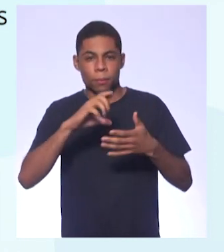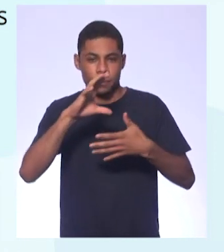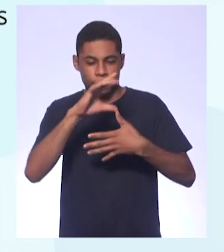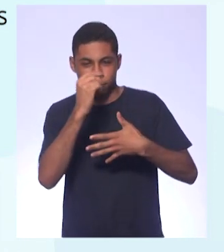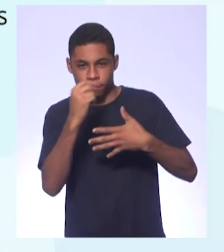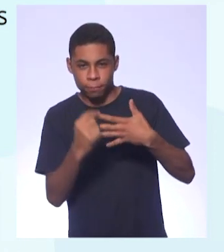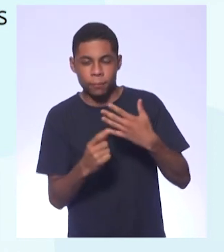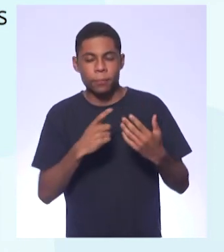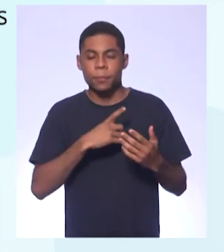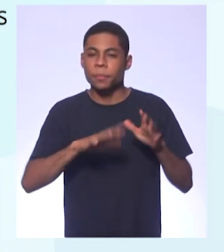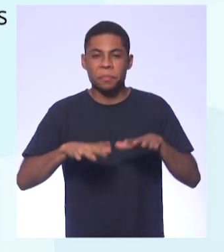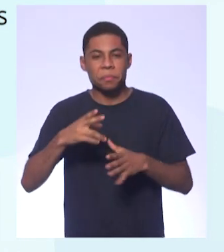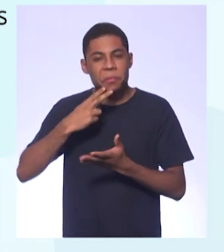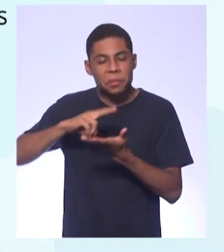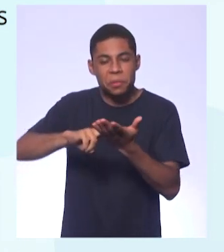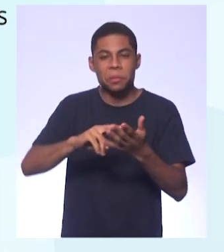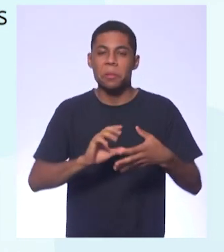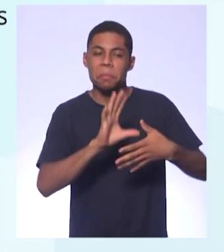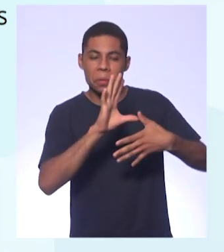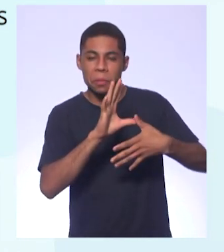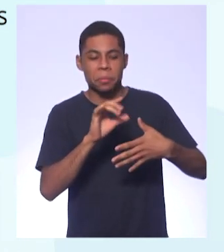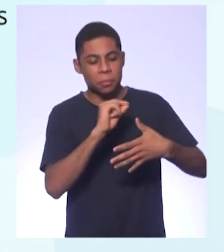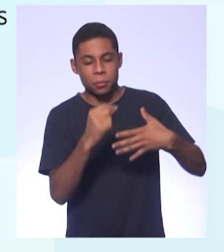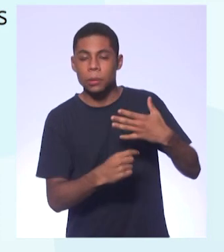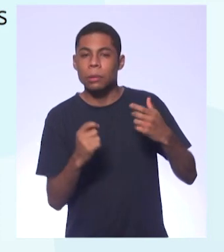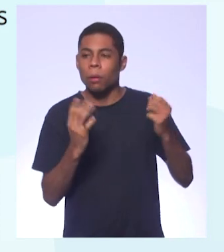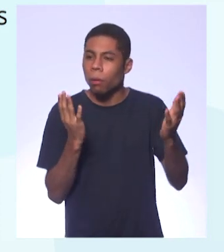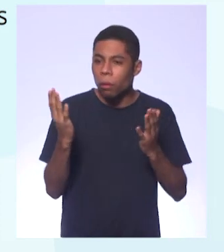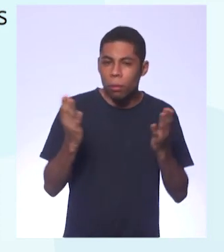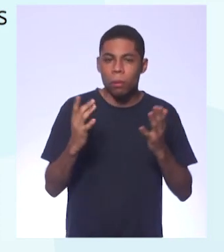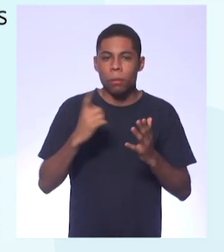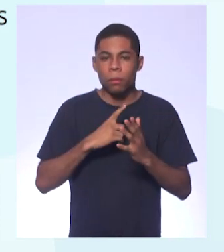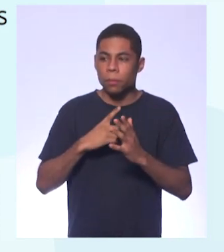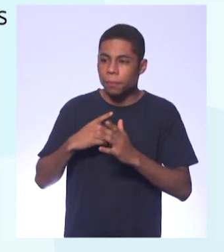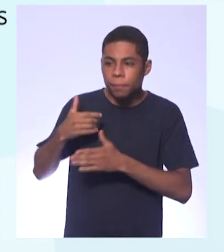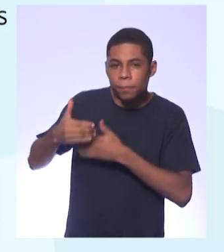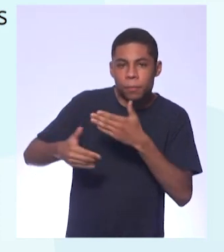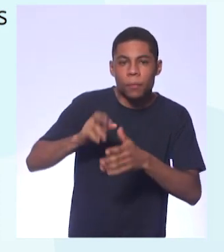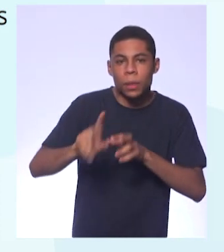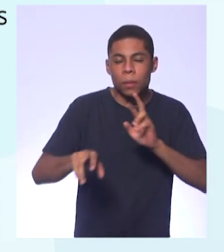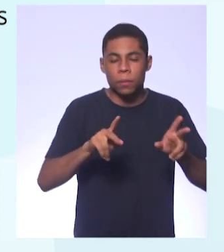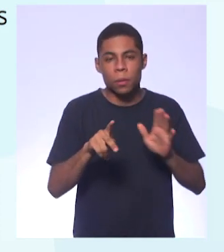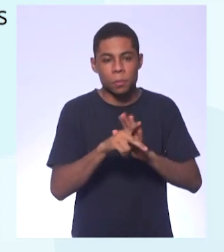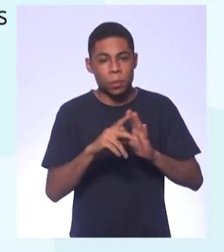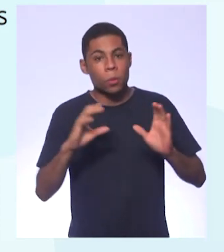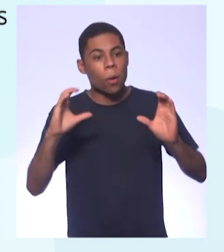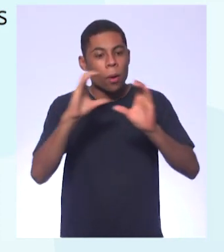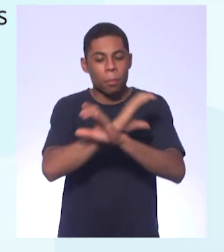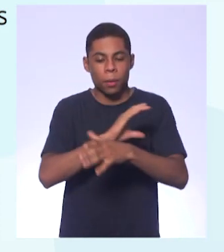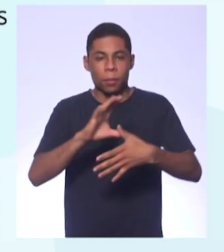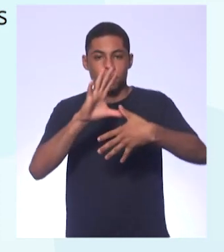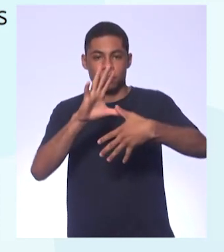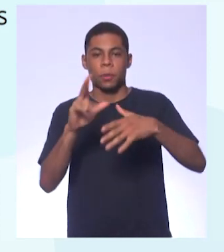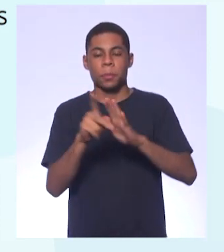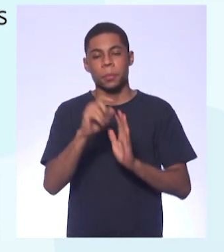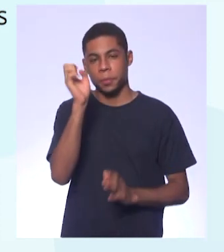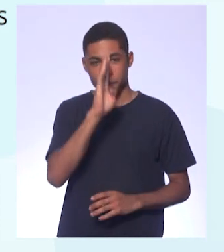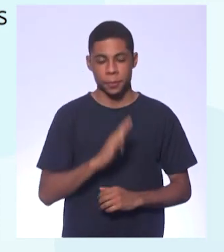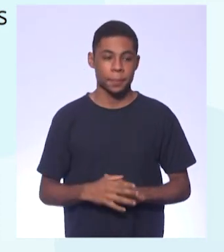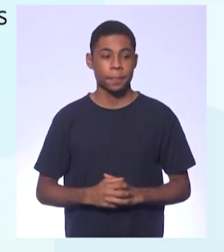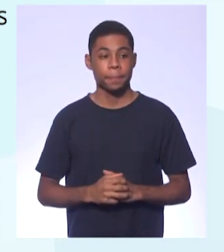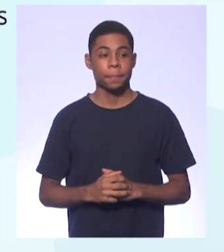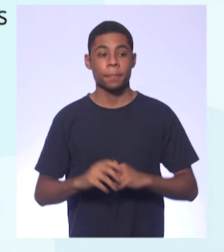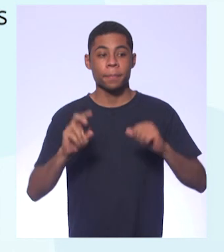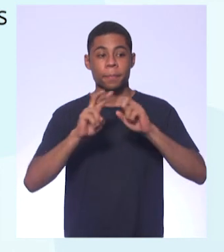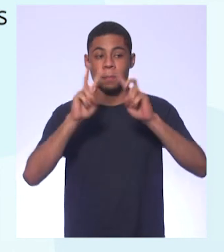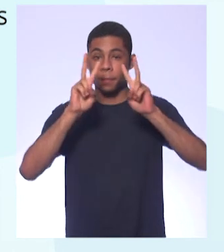em cartas e mapas para comparar as diferentes etapas do processo de formação territorial do Brasil. Temas